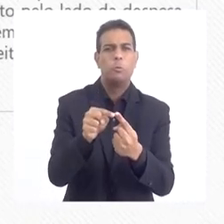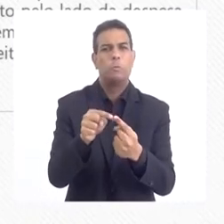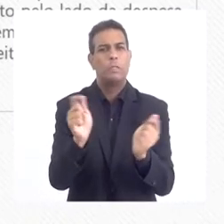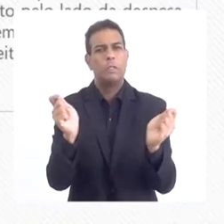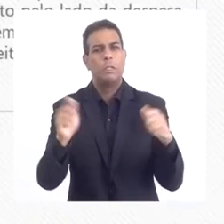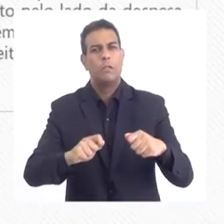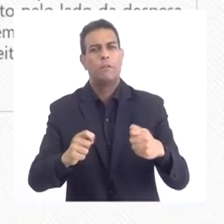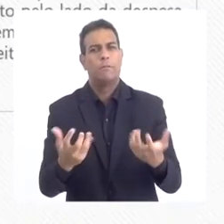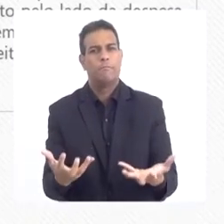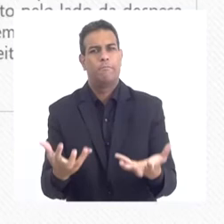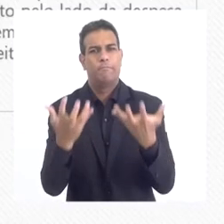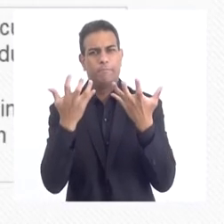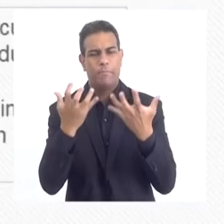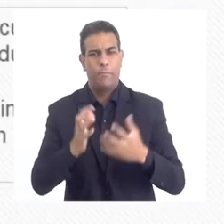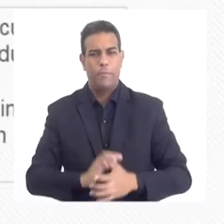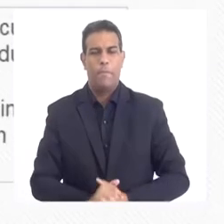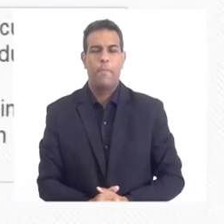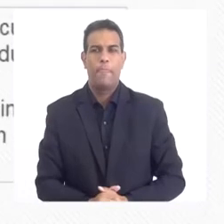mais expressivo.